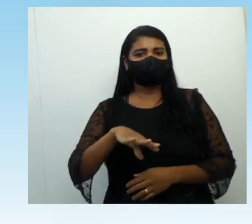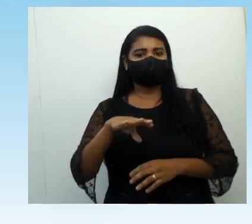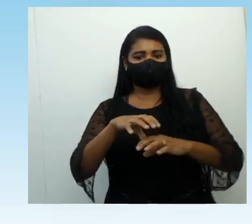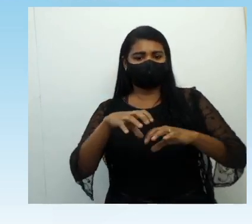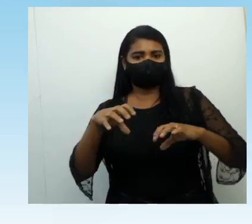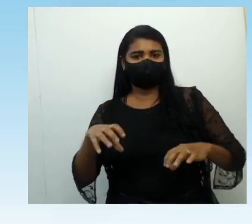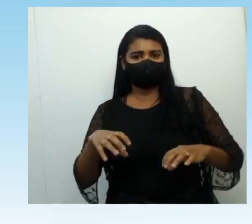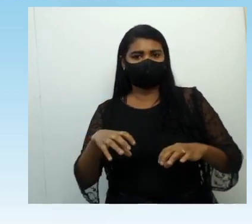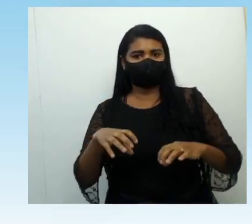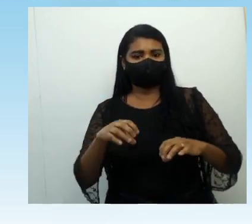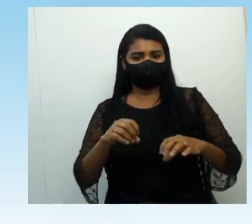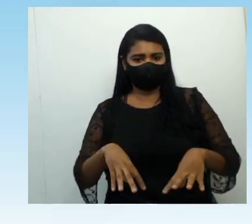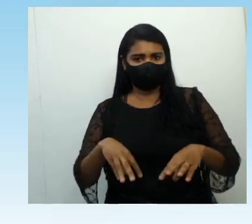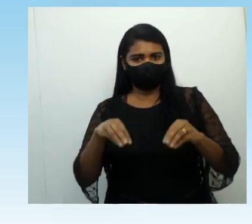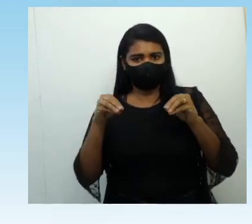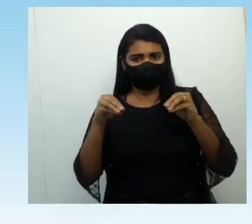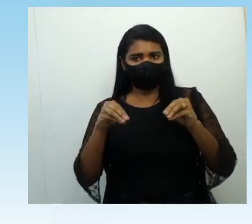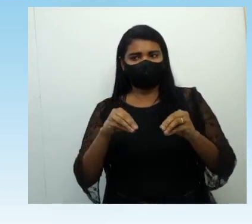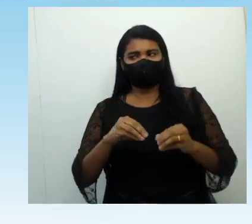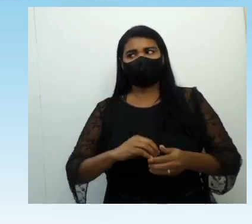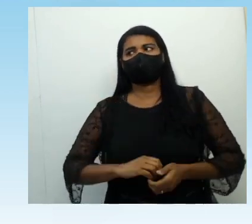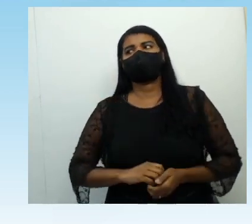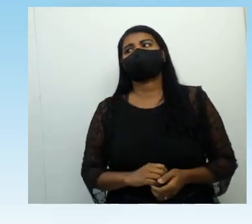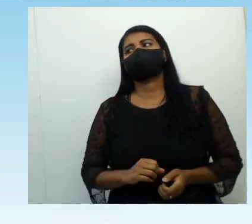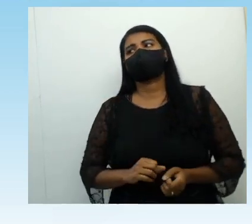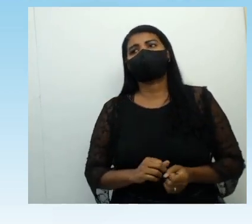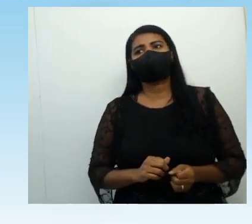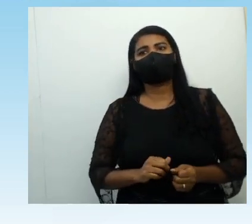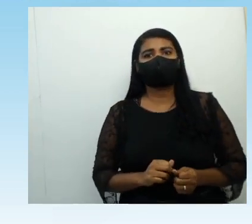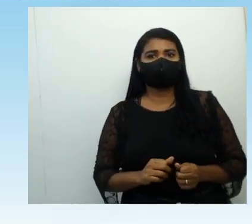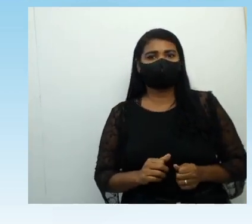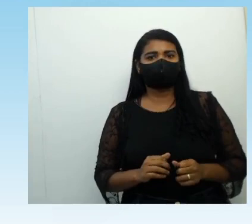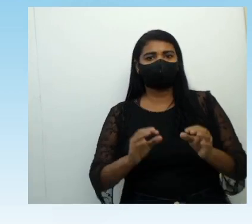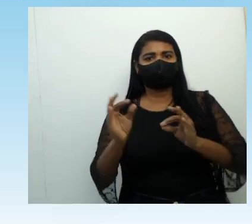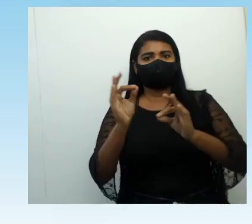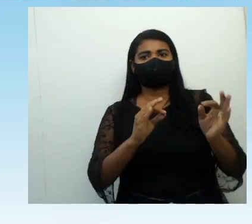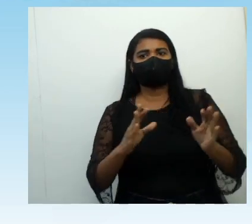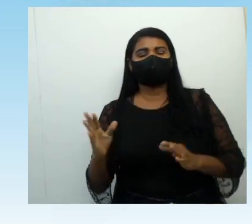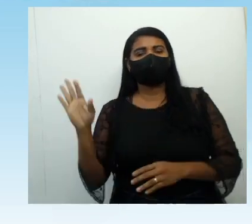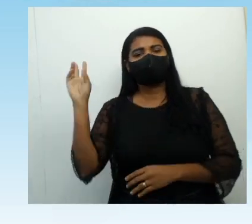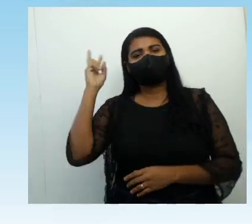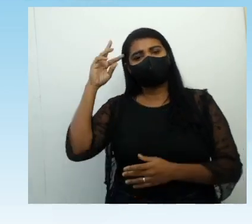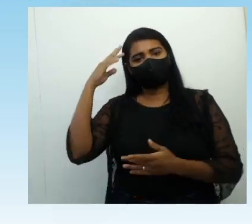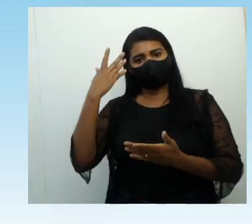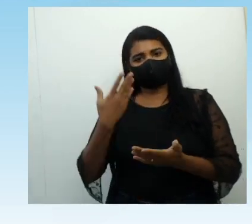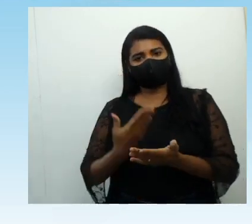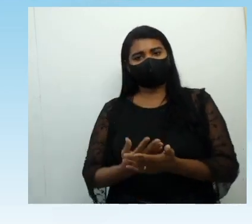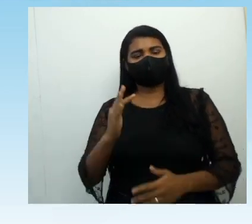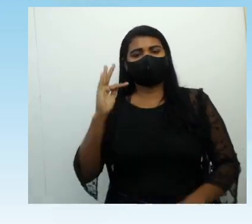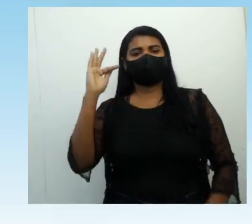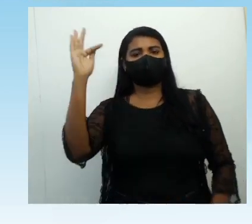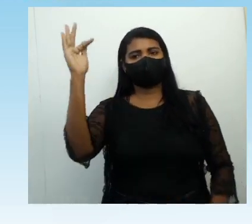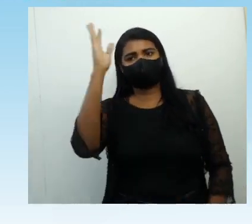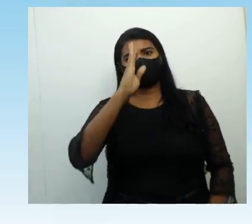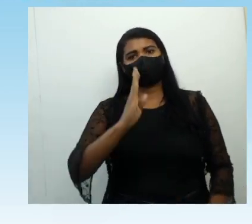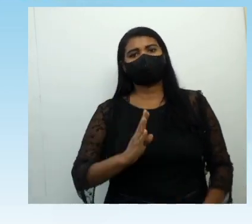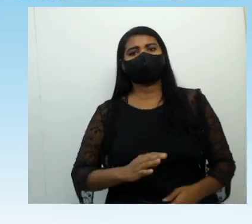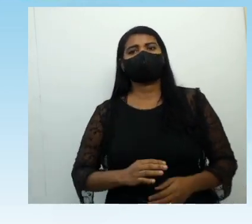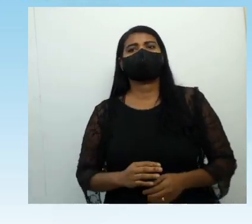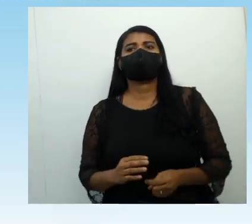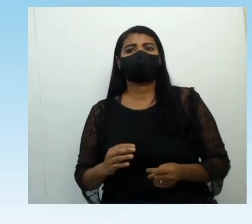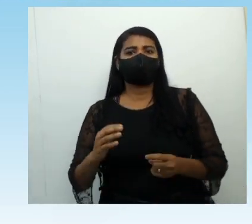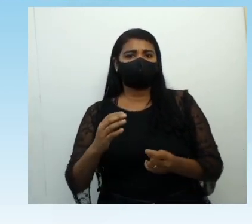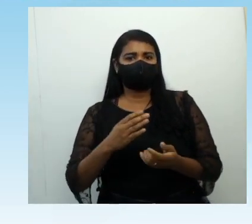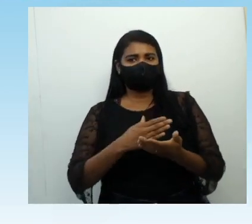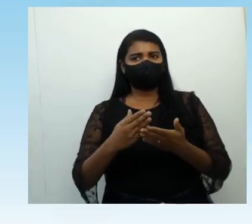as terras descobertas, entre aspas, e definir o rumo da nossa história do futuro Brasil, que no início